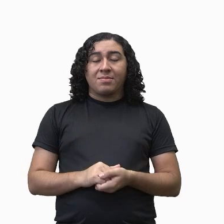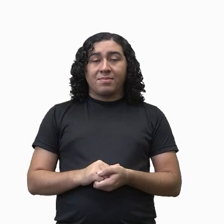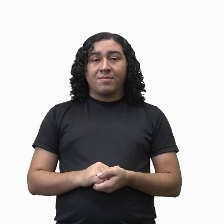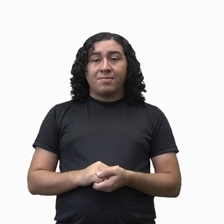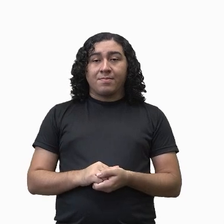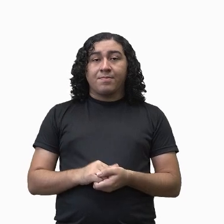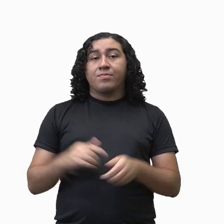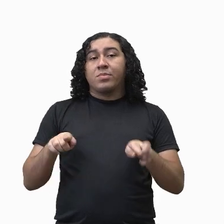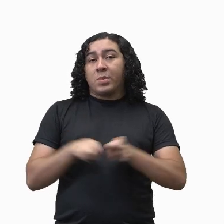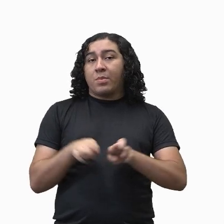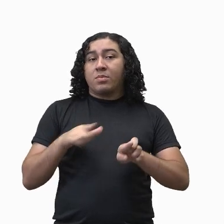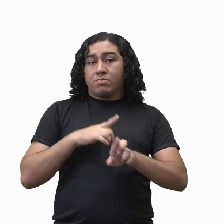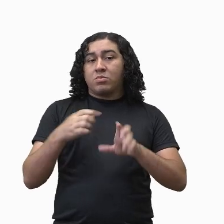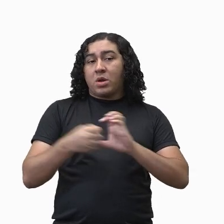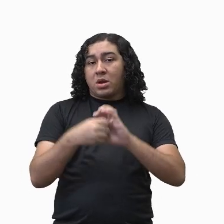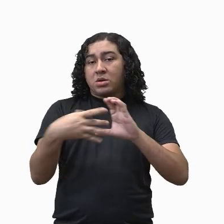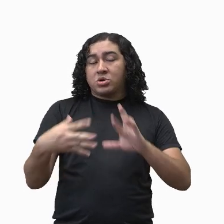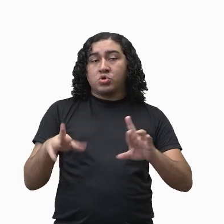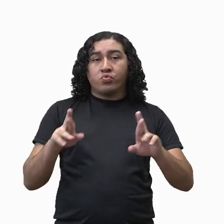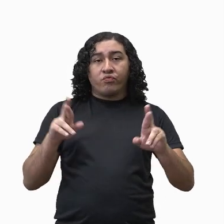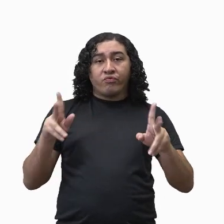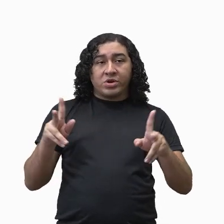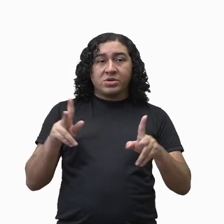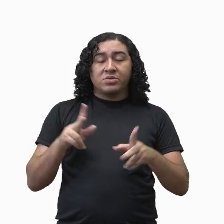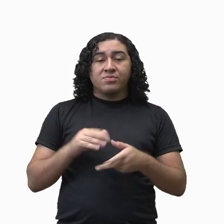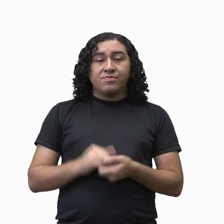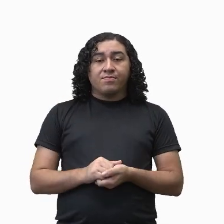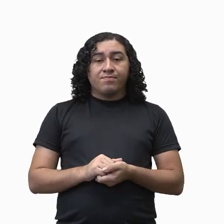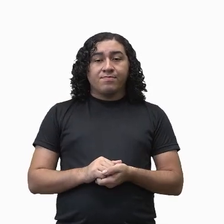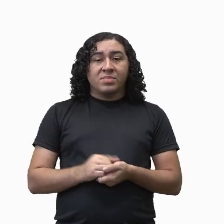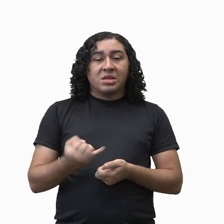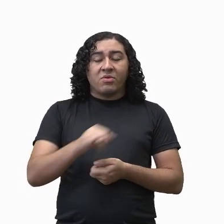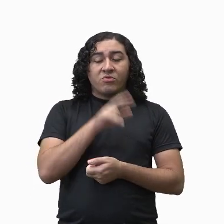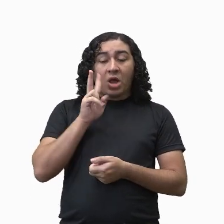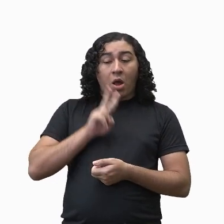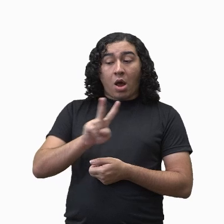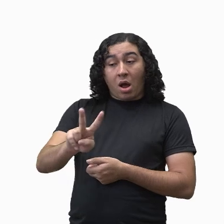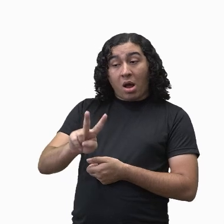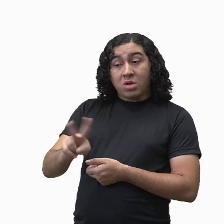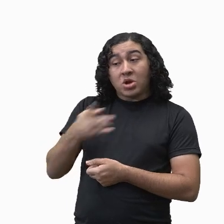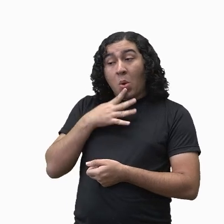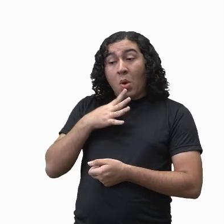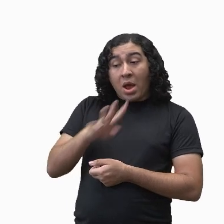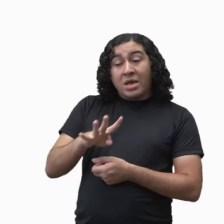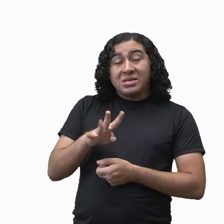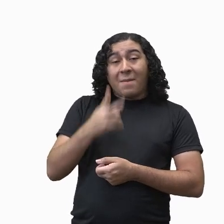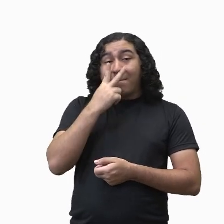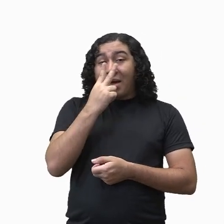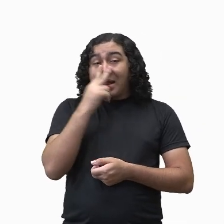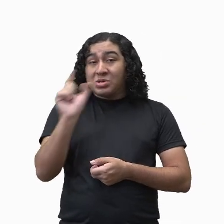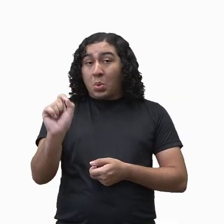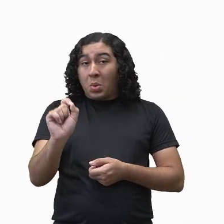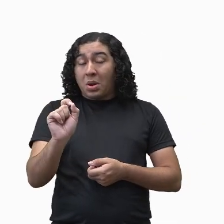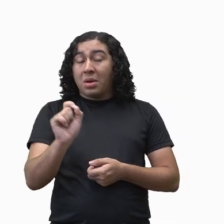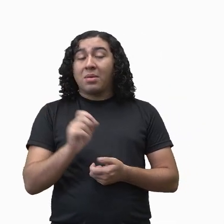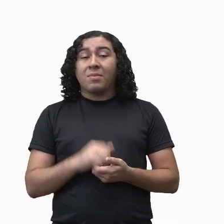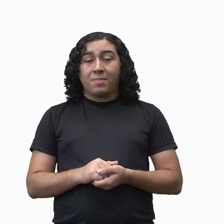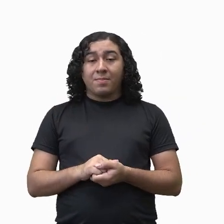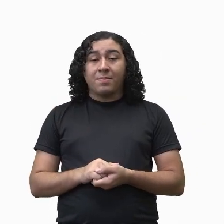um aspecto bem diferente. À primeira vista, quando você não conhece esse indivíduo, ele pode passar